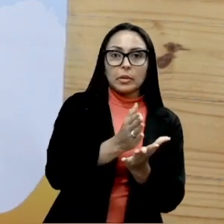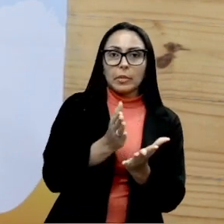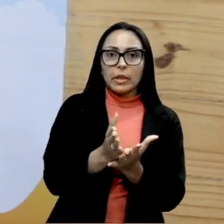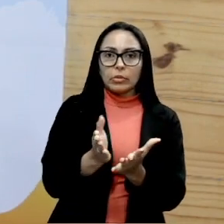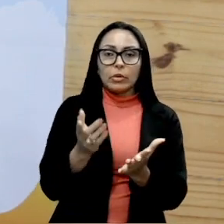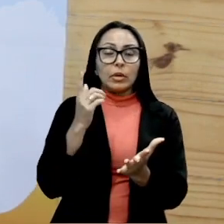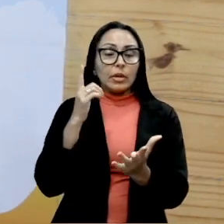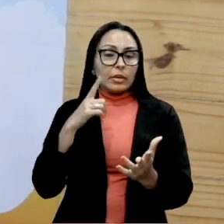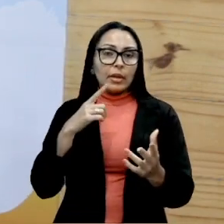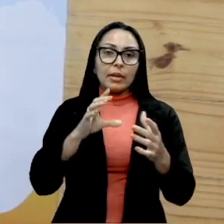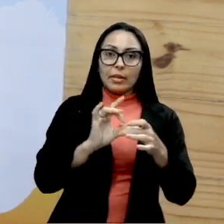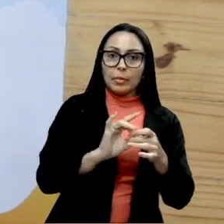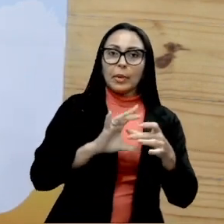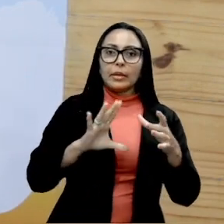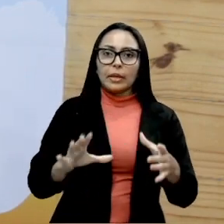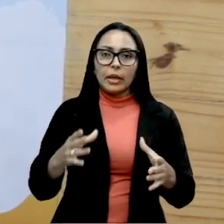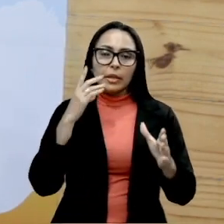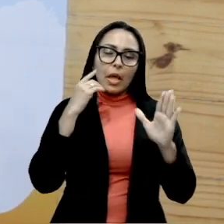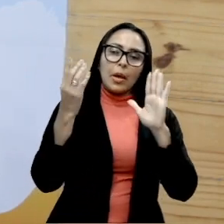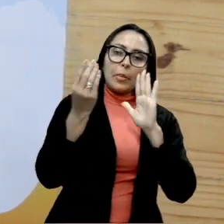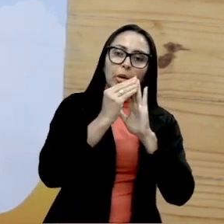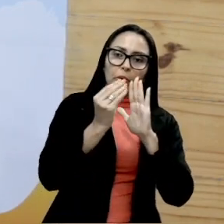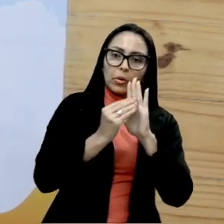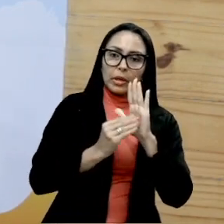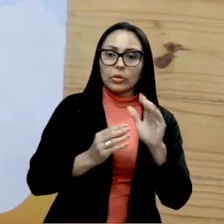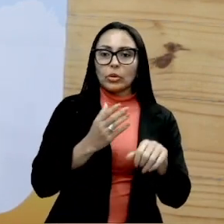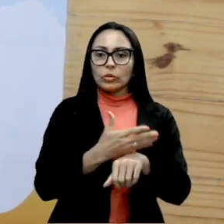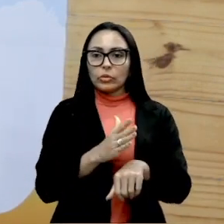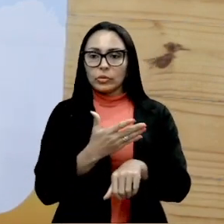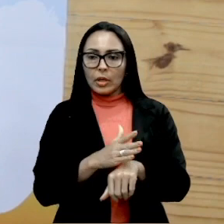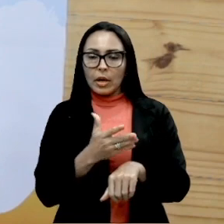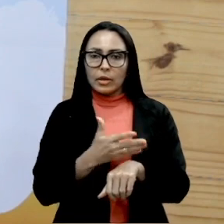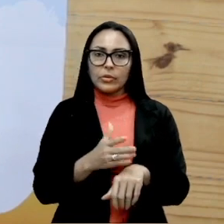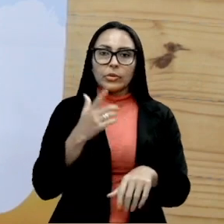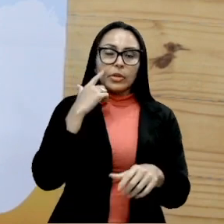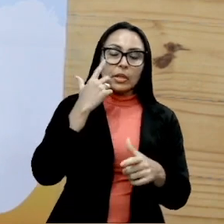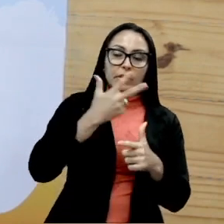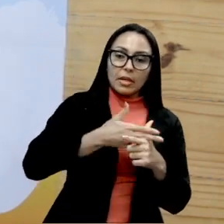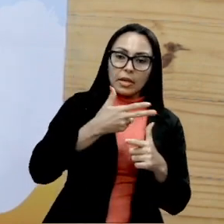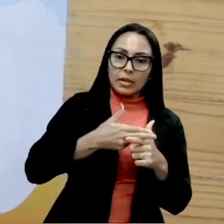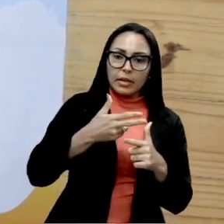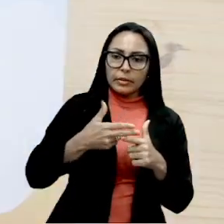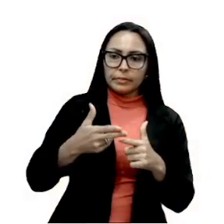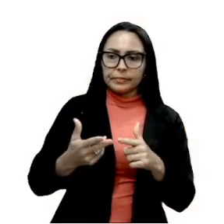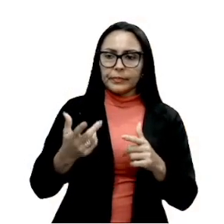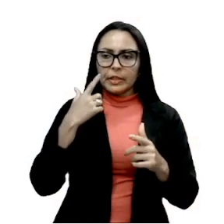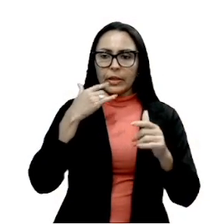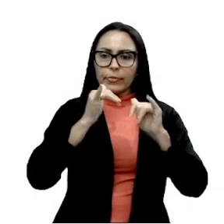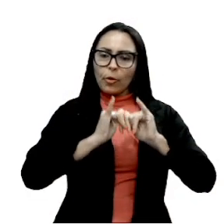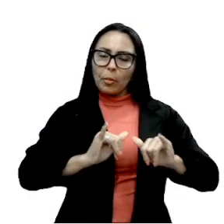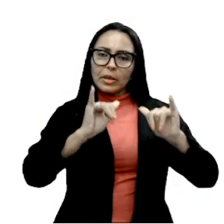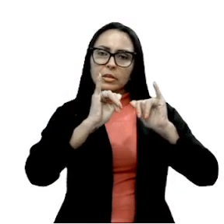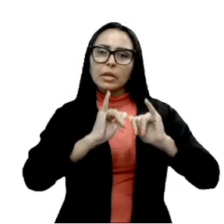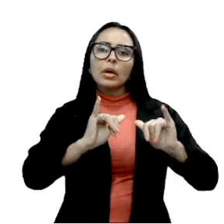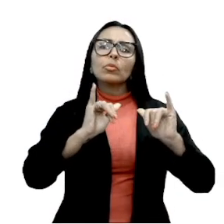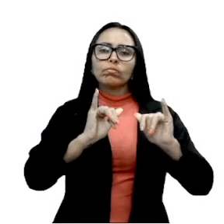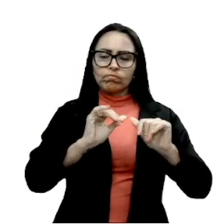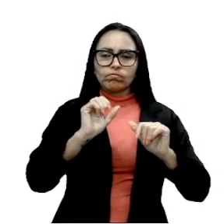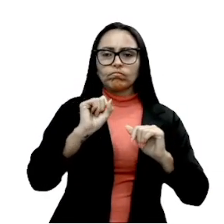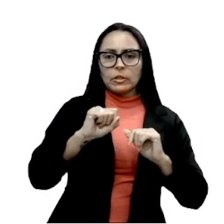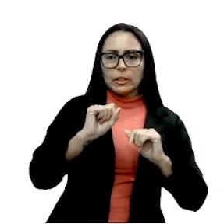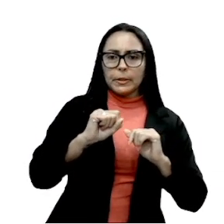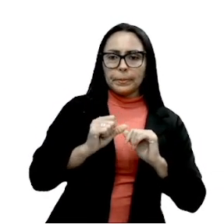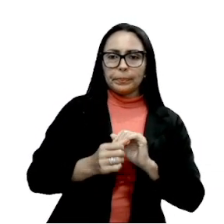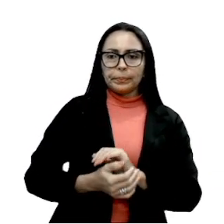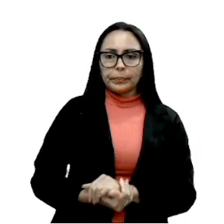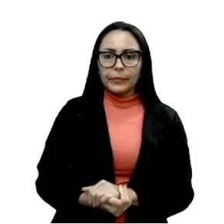para colocar item no seu formulário de cena e tirar informação, colocar informação na ordem do dia.